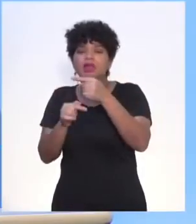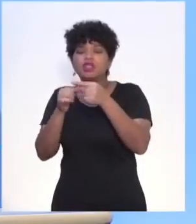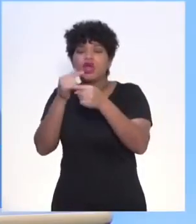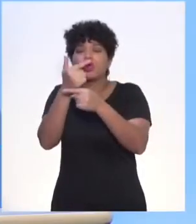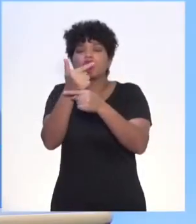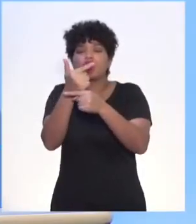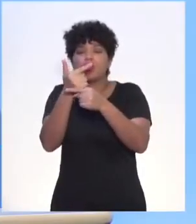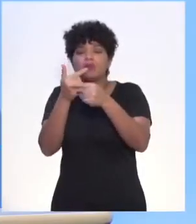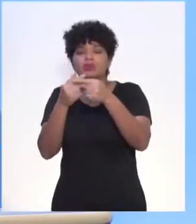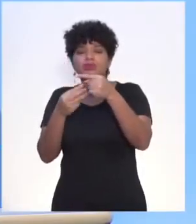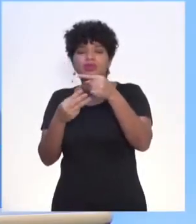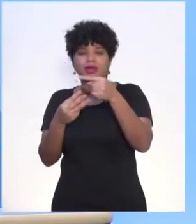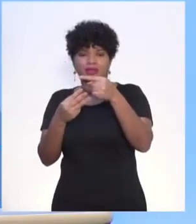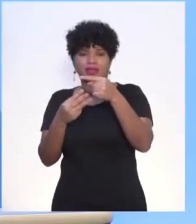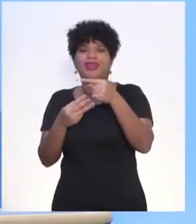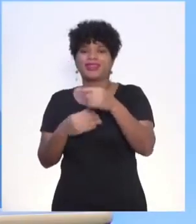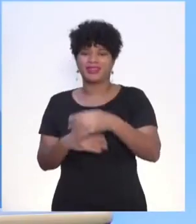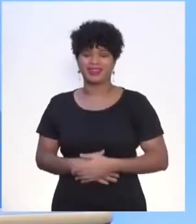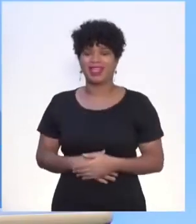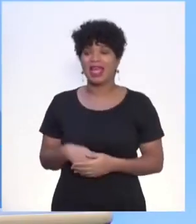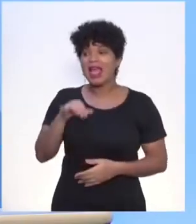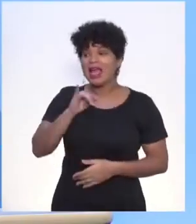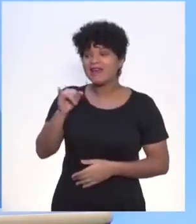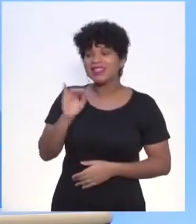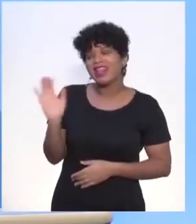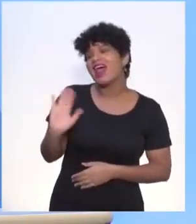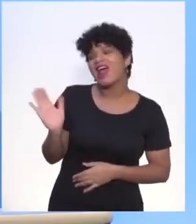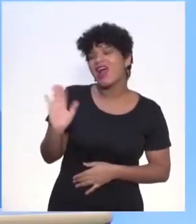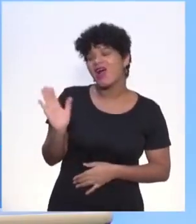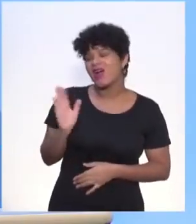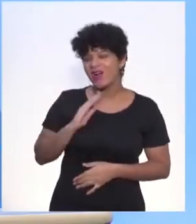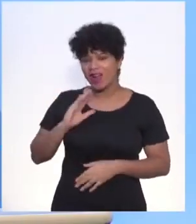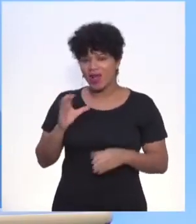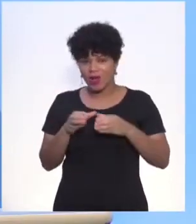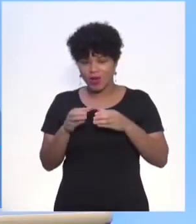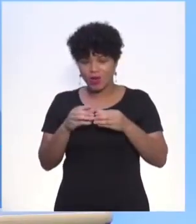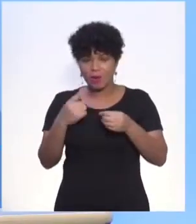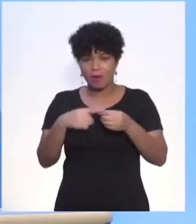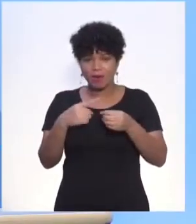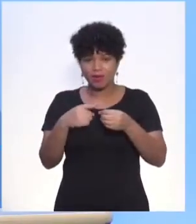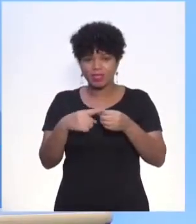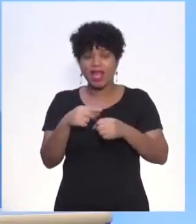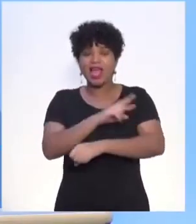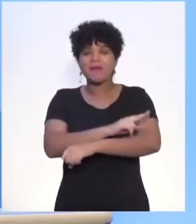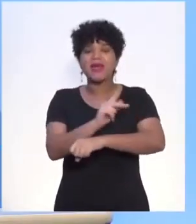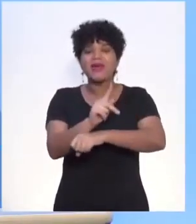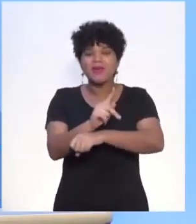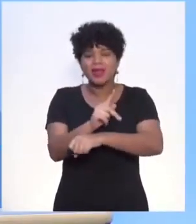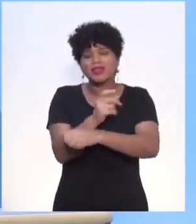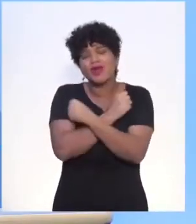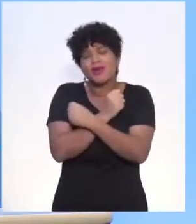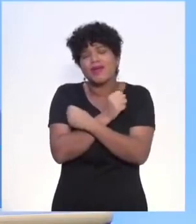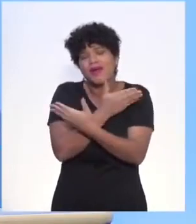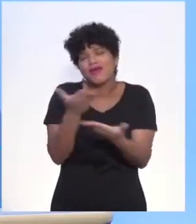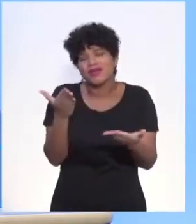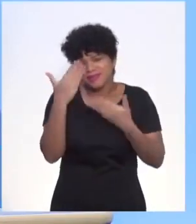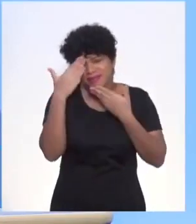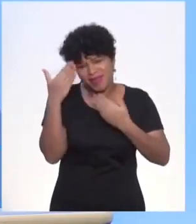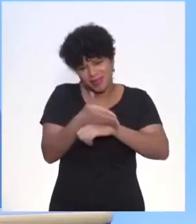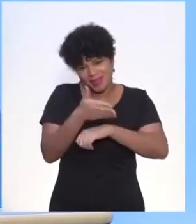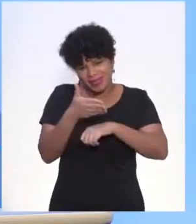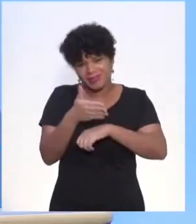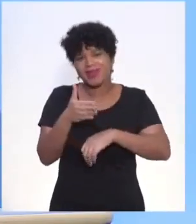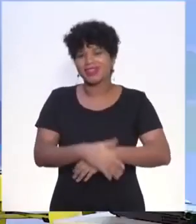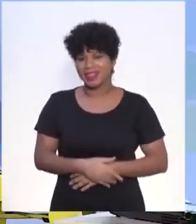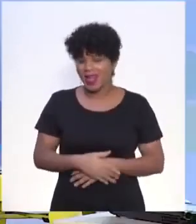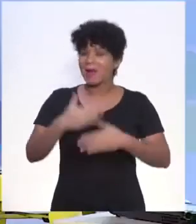mandar aí um olá para os alunos da escola Walter Ferreira de Ribeirão Preto. Um grande abraço a todos vocês, obrigado pela participação. Obrigado